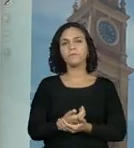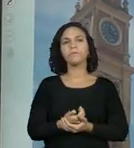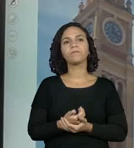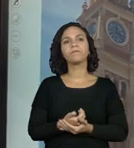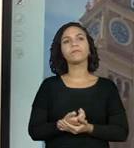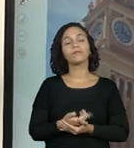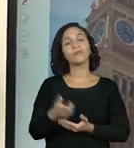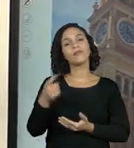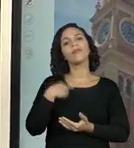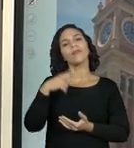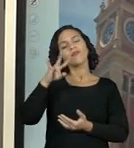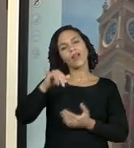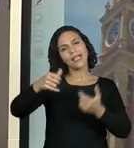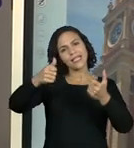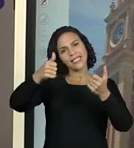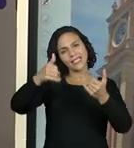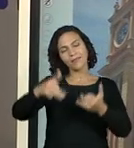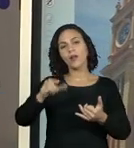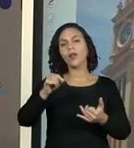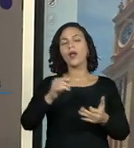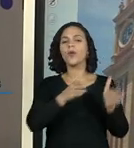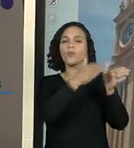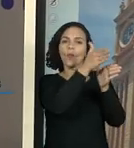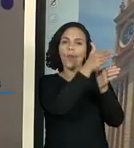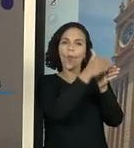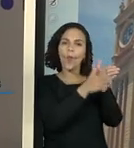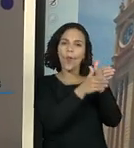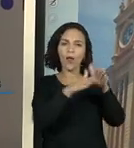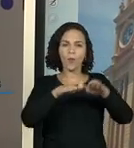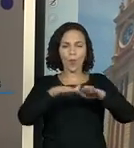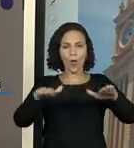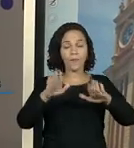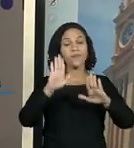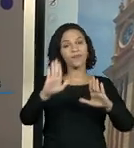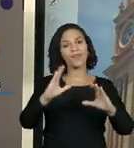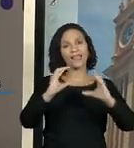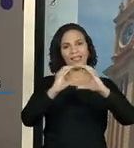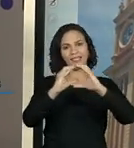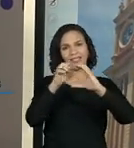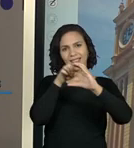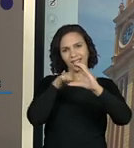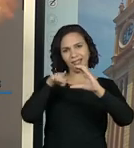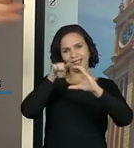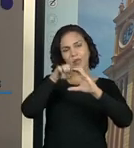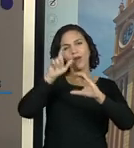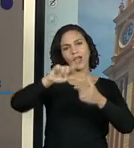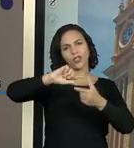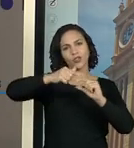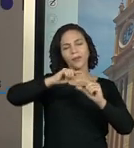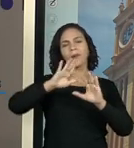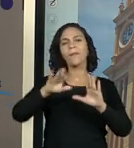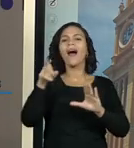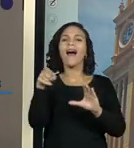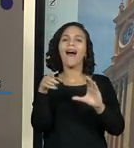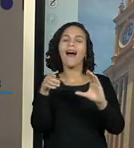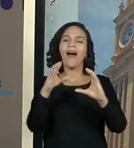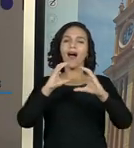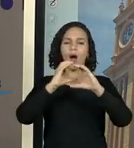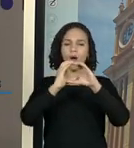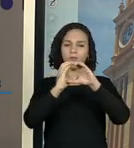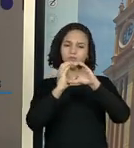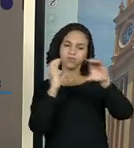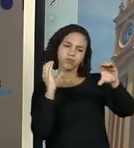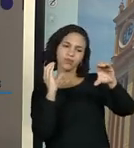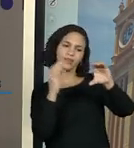vamos falar das formas planas, tá bem? O círculo é uma forma geométrica, mas ele seria o equivalente a um corpo redondo, se fosse um